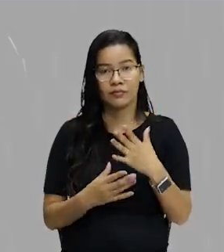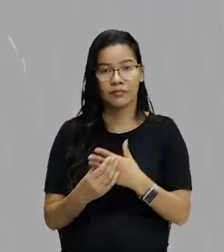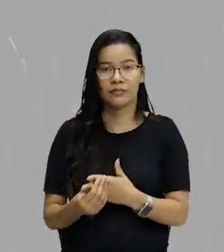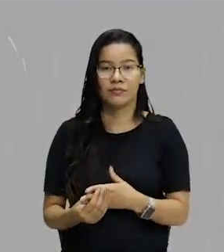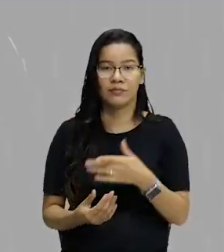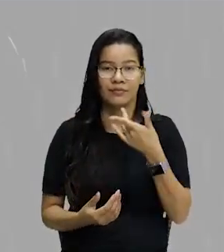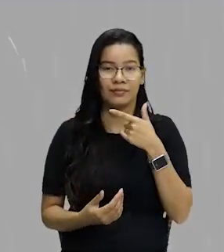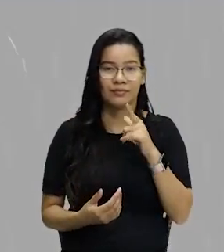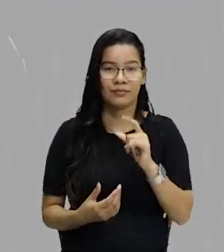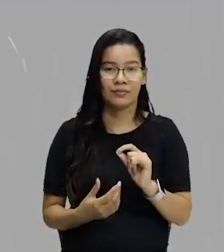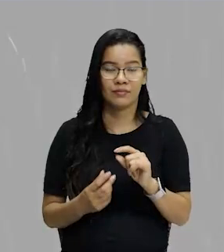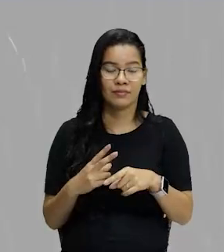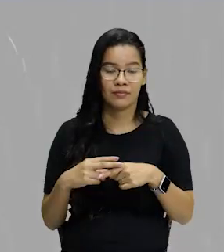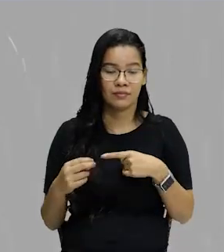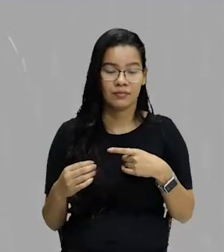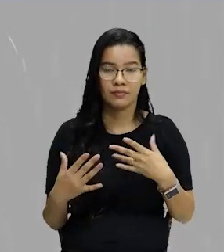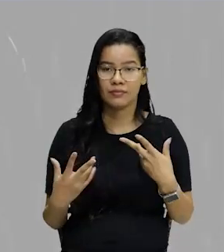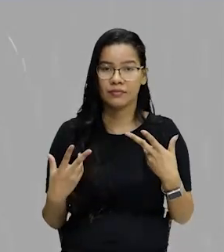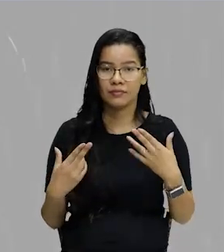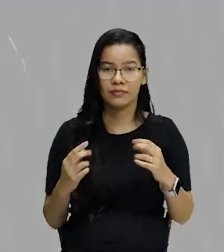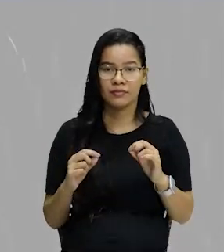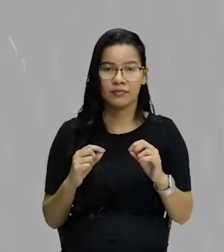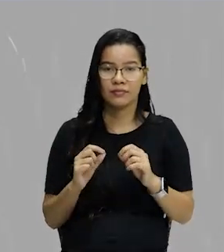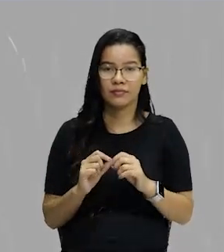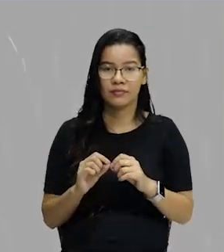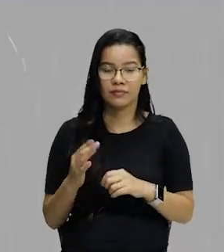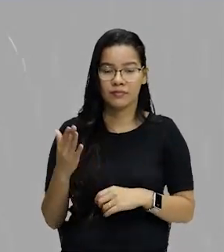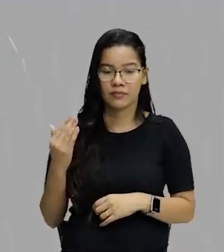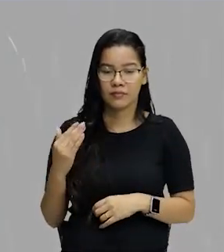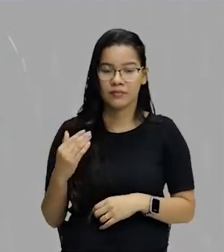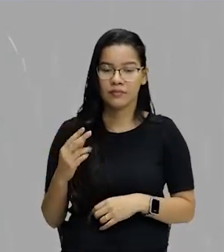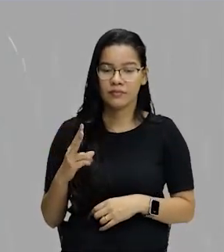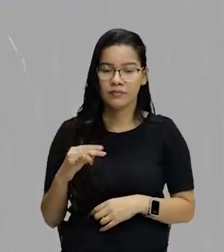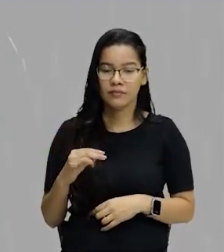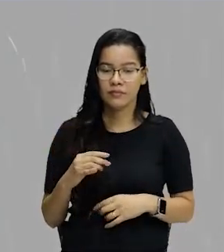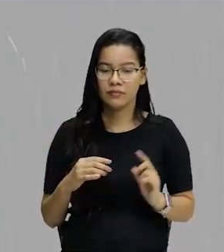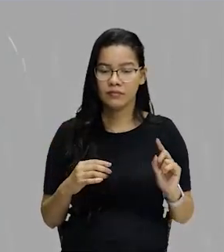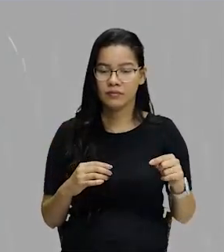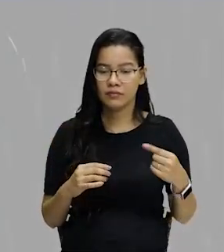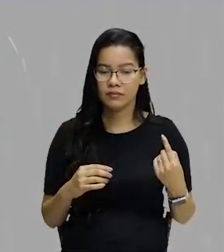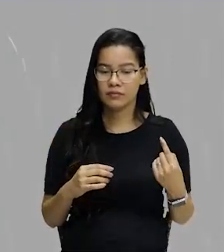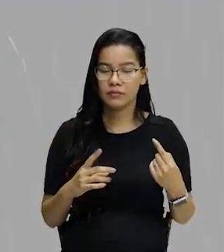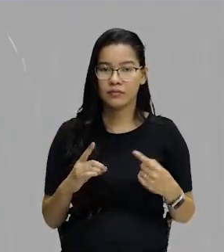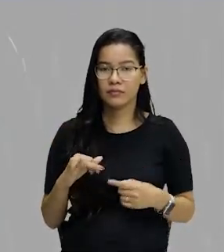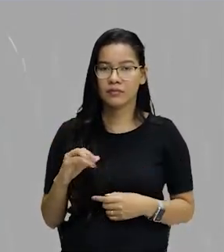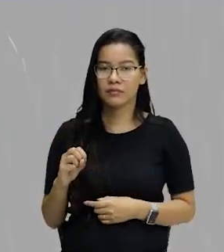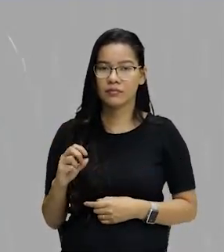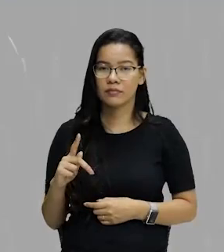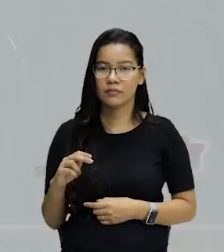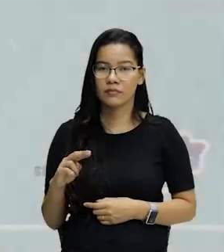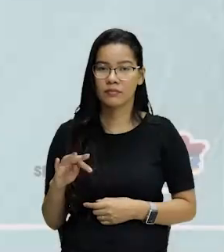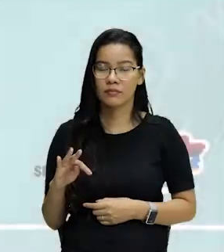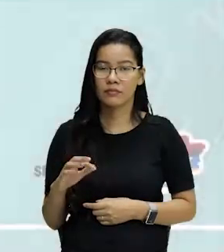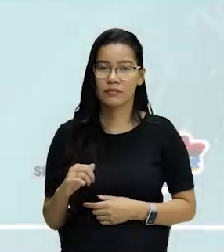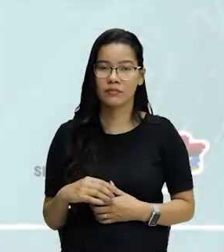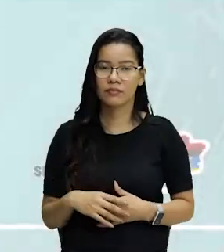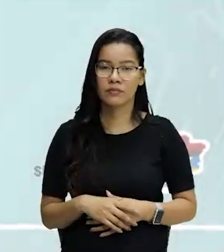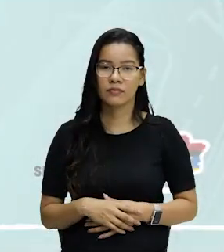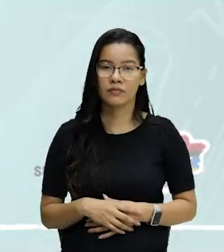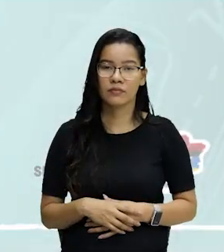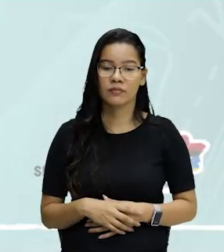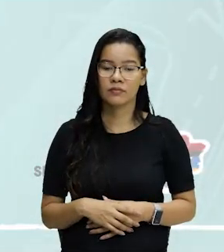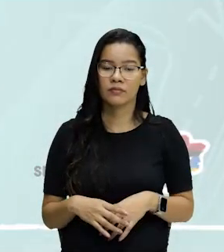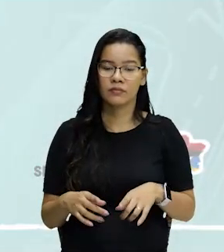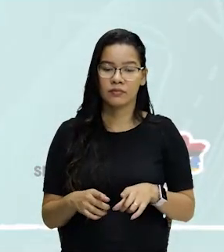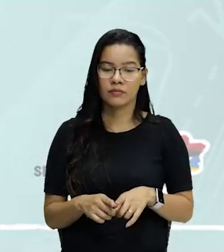está aqui, aquela mesma atleta que fez a disputa na velocidade, ela vem para a disputa aqui do boulder.